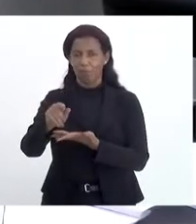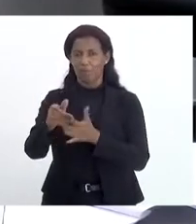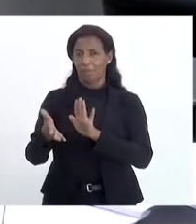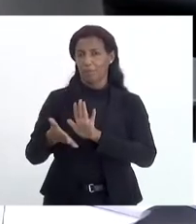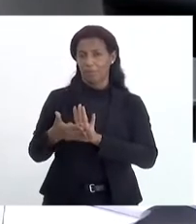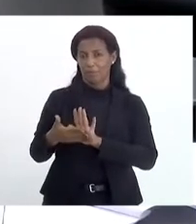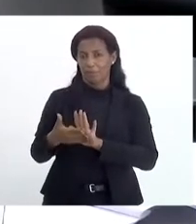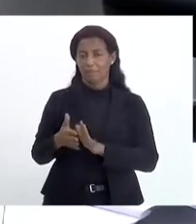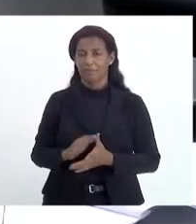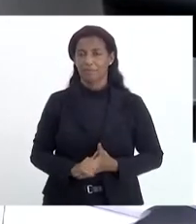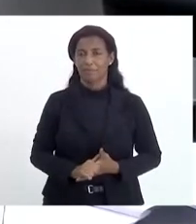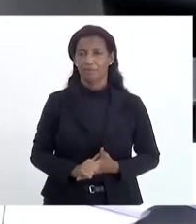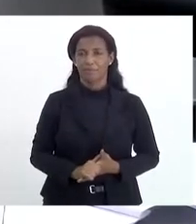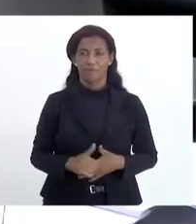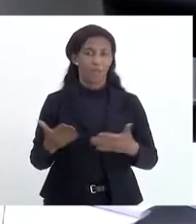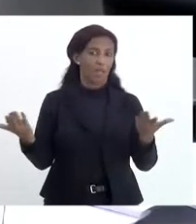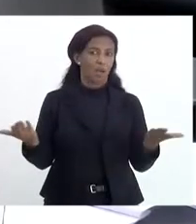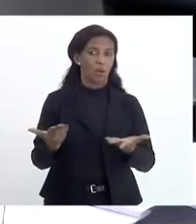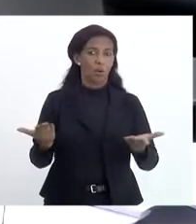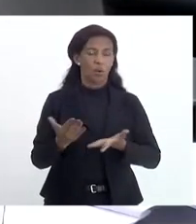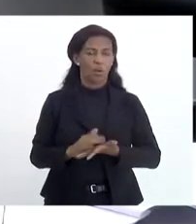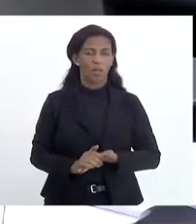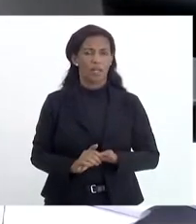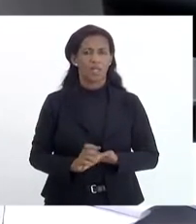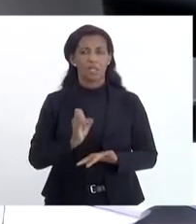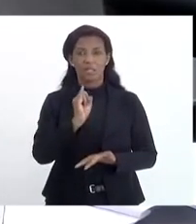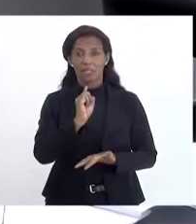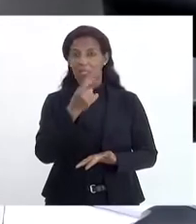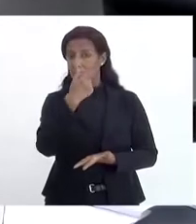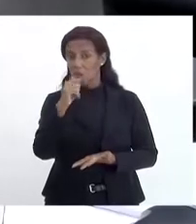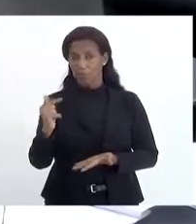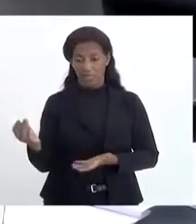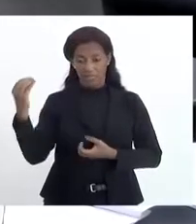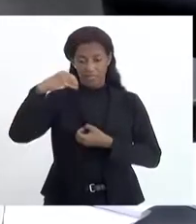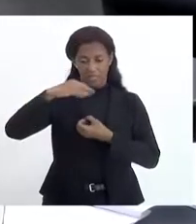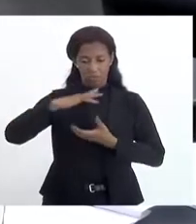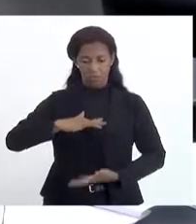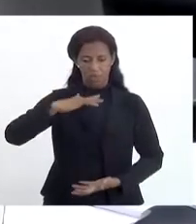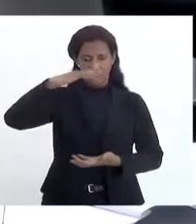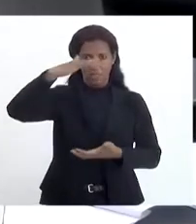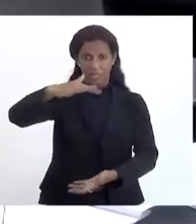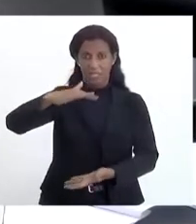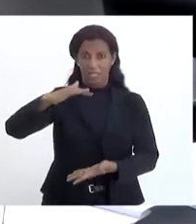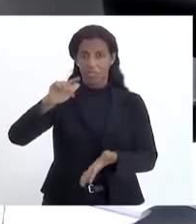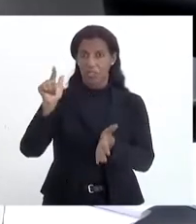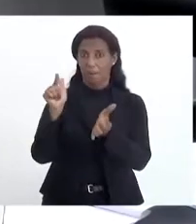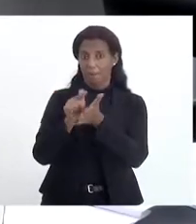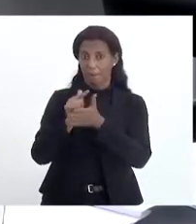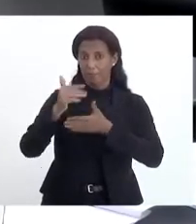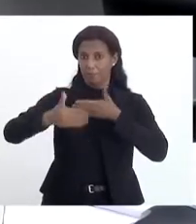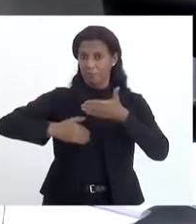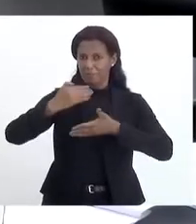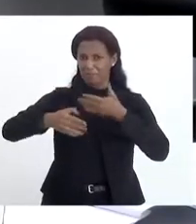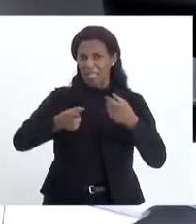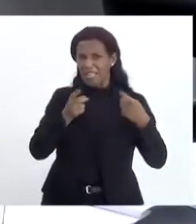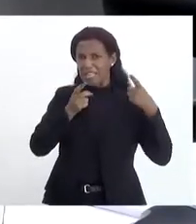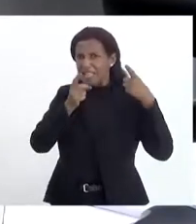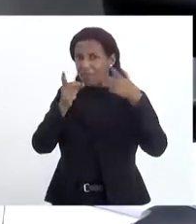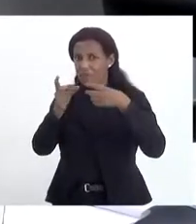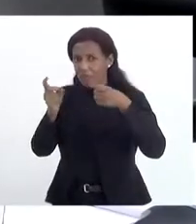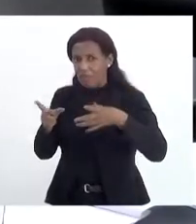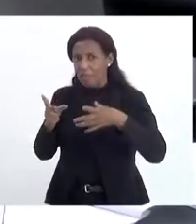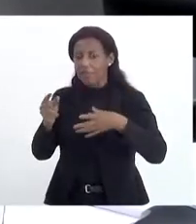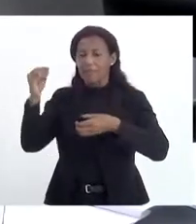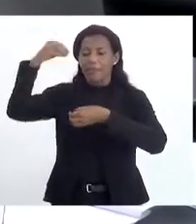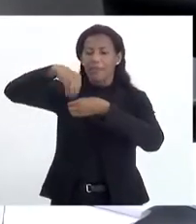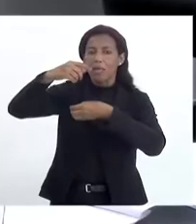propondo. Agora, se eles não estão na cesta básica... e vende aqui ao preço da cesta